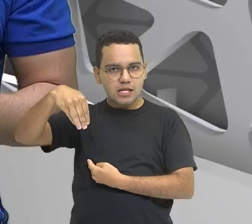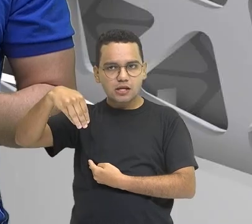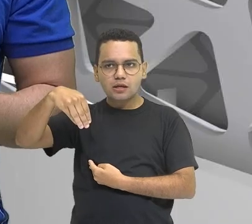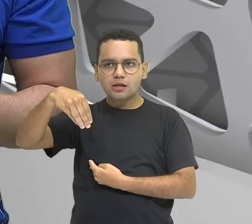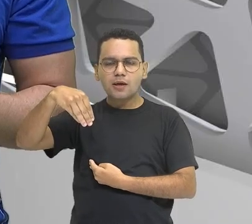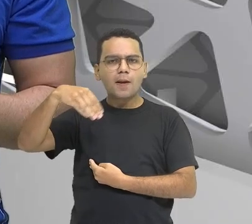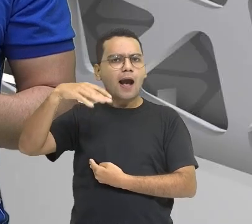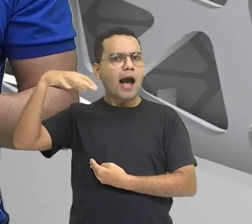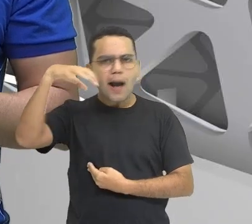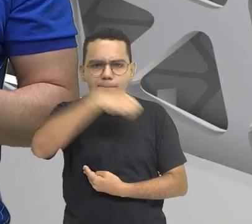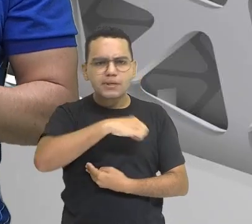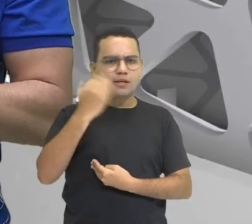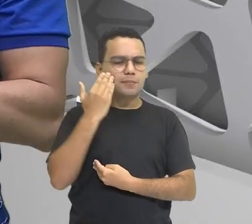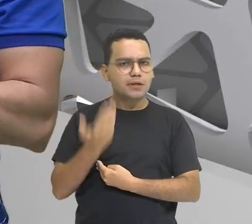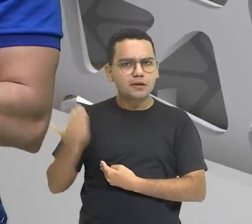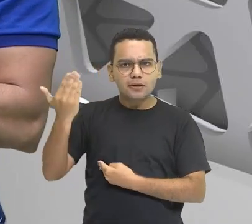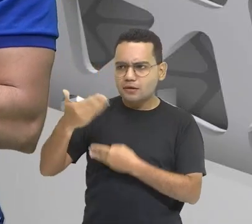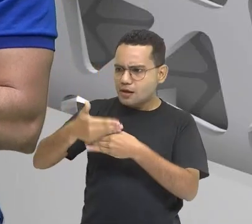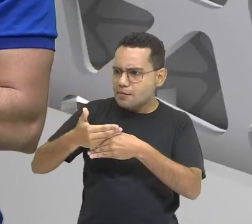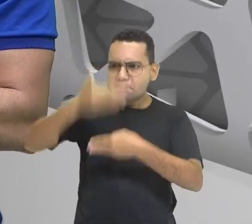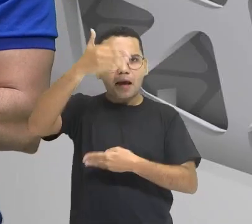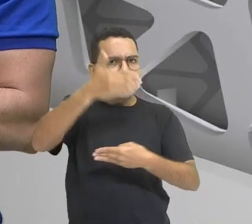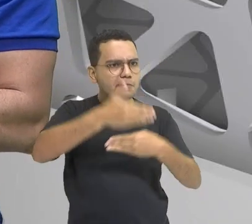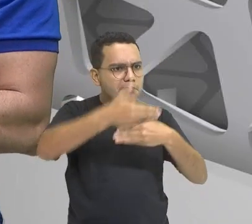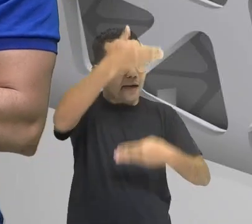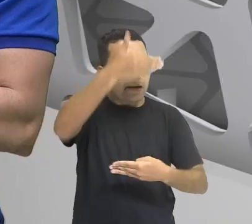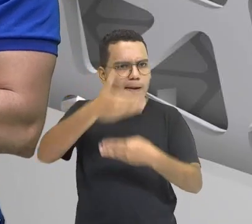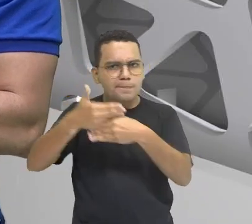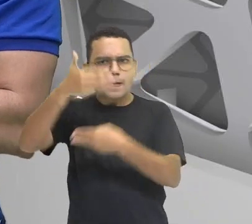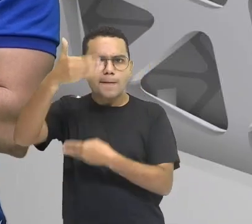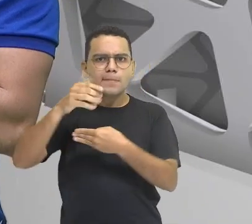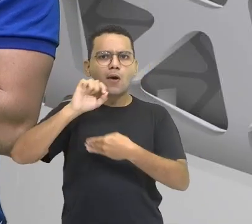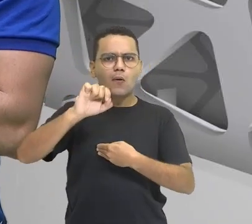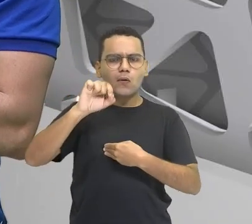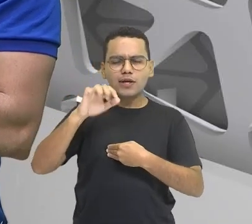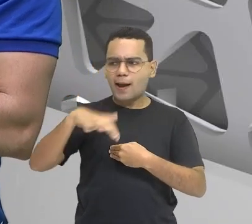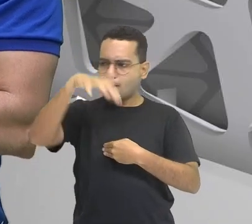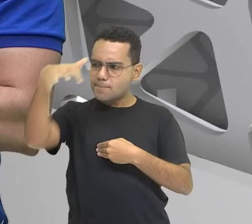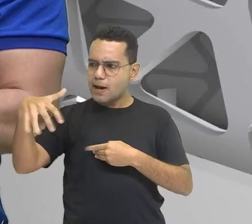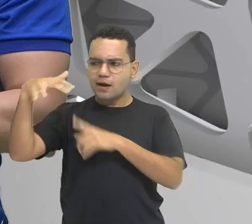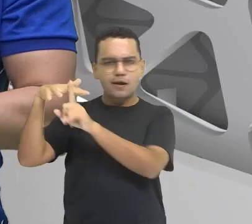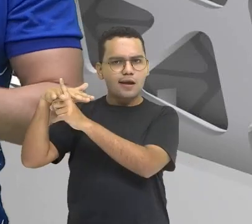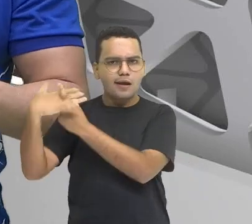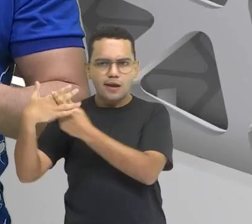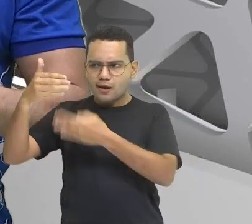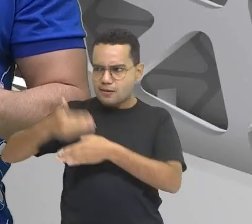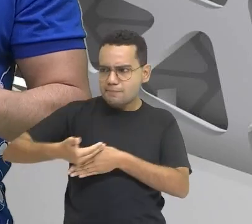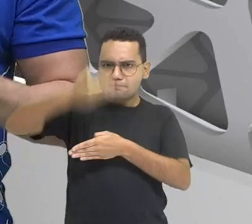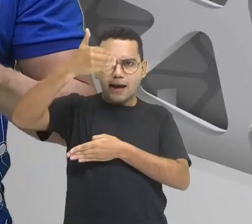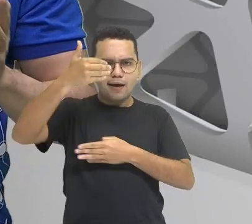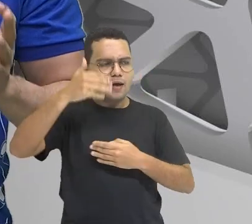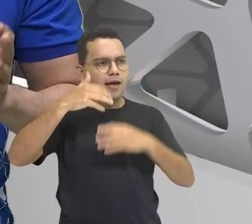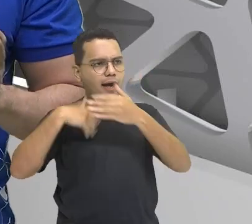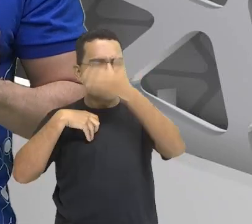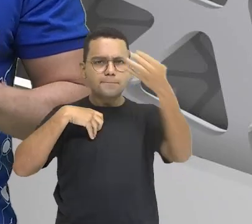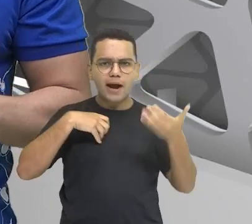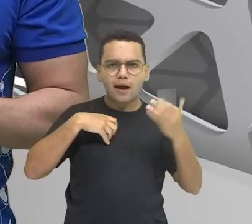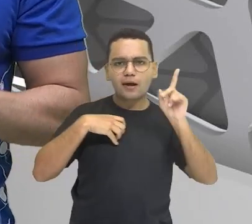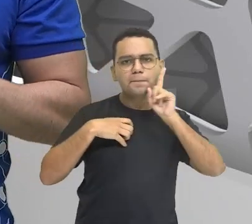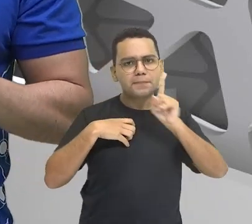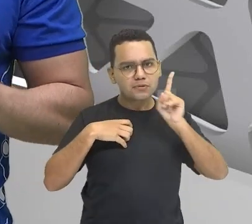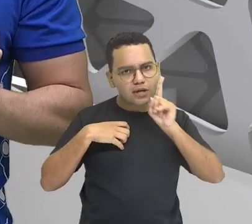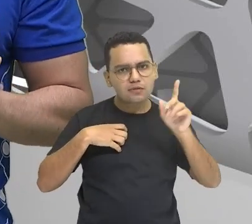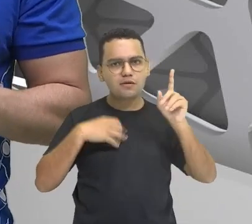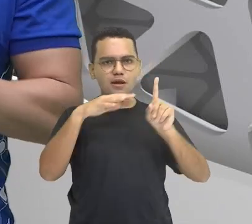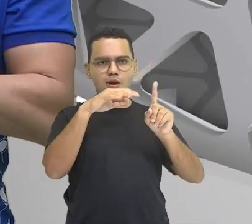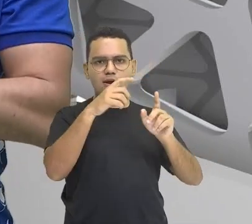muro separando a Berlim Oriental, dominada pelos socialistas, e a Berlim Ocidental, dominada